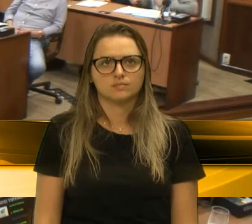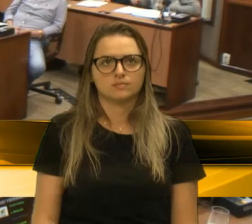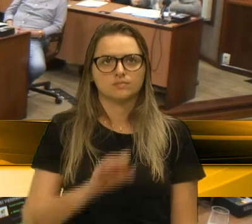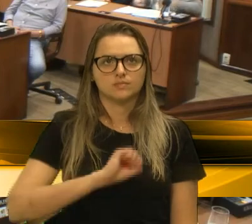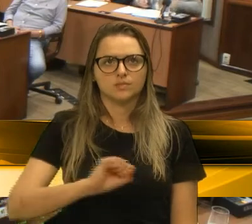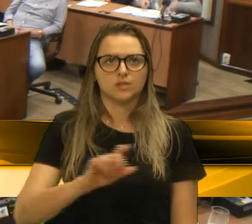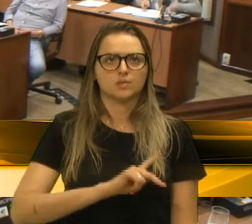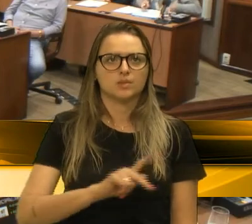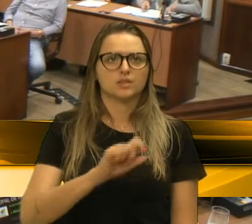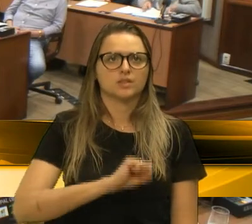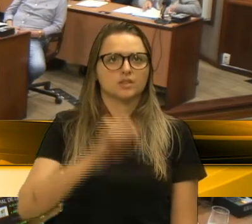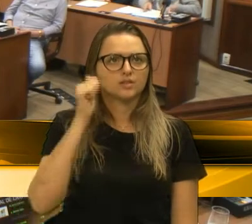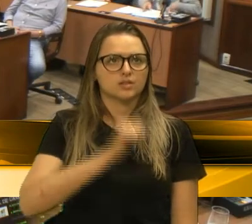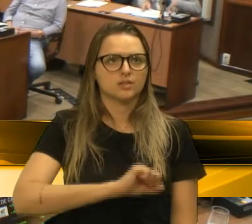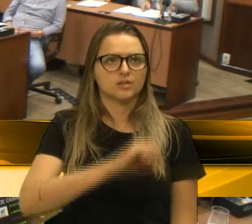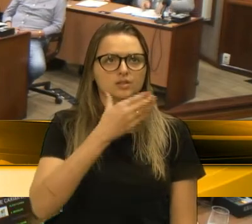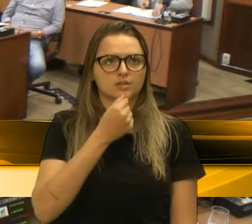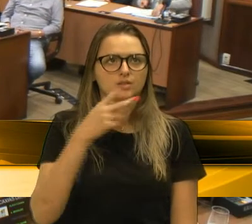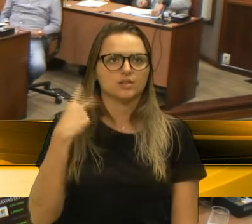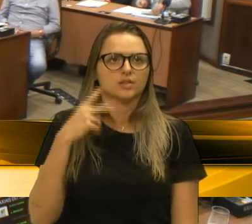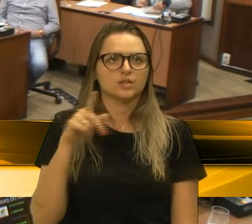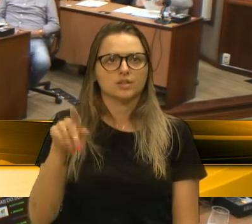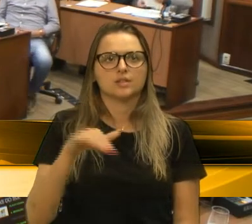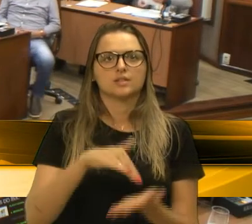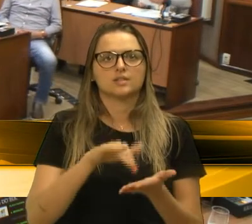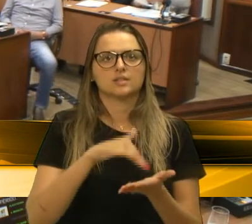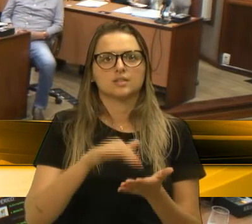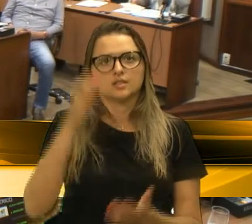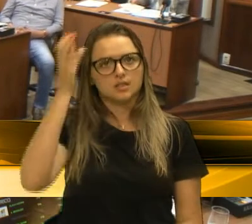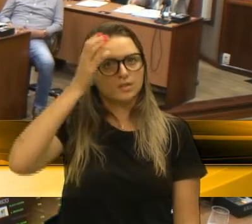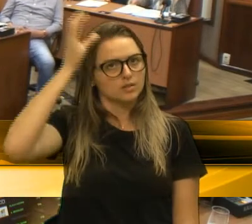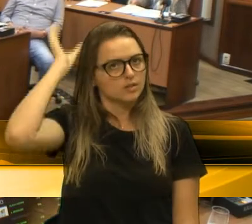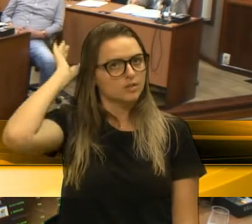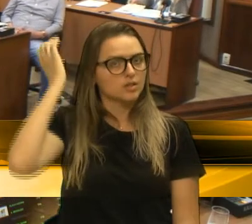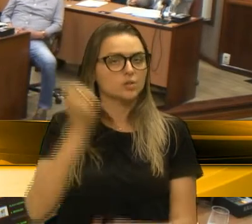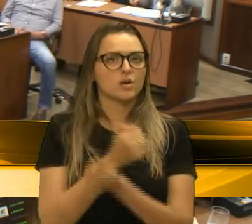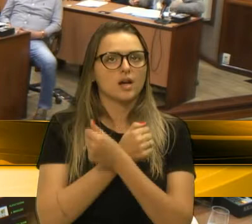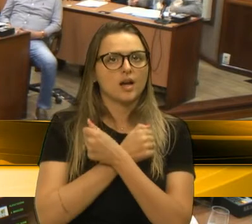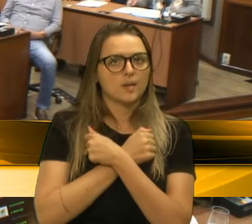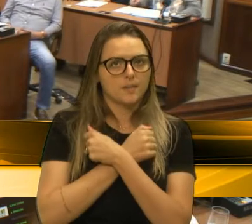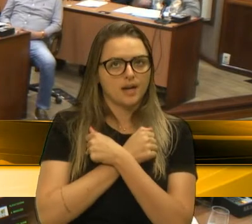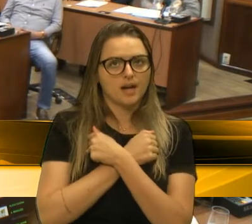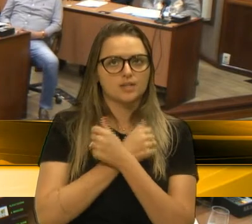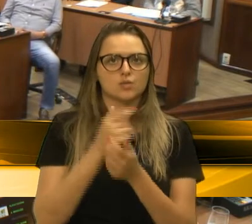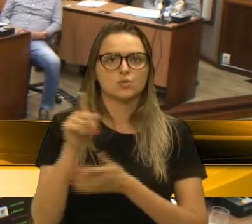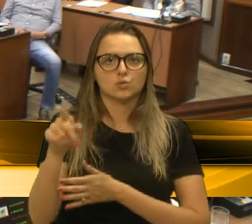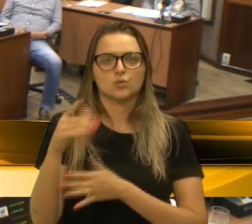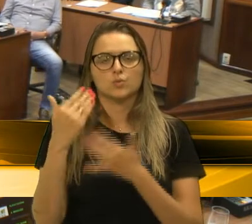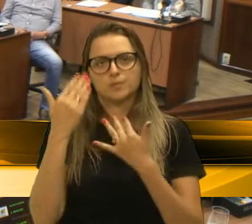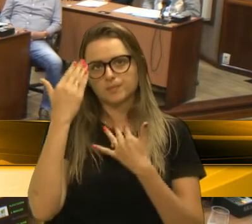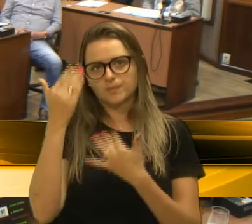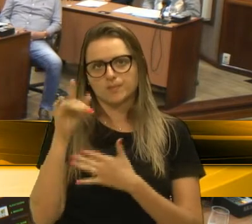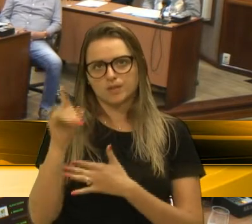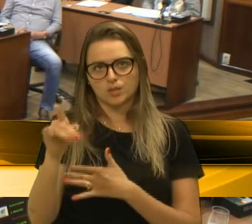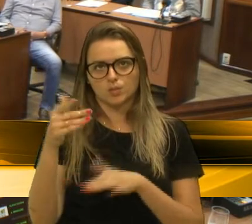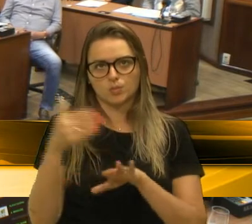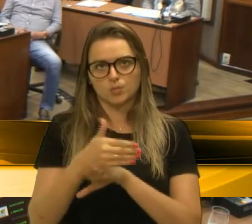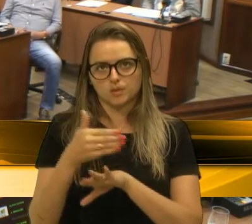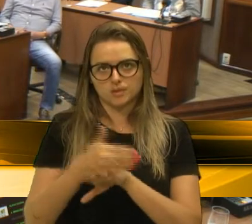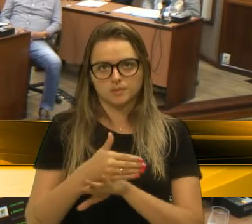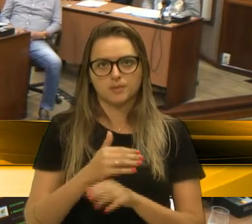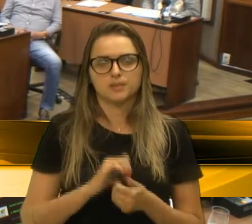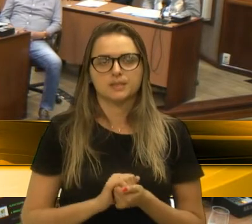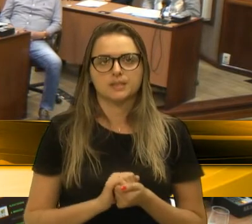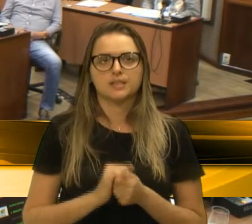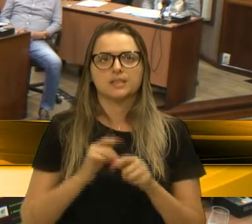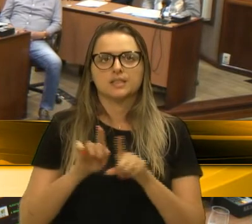Senhores vereadores, secretário Cristiano, mais uma vez um forte abraço. Obrigado pela sua presença e sempre pela